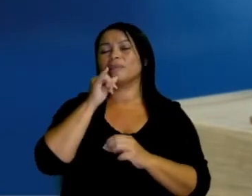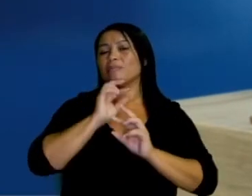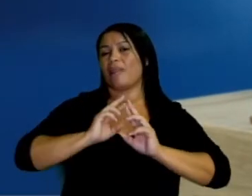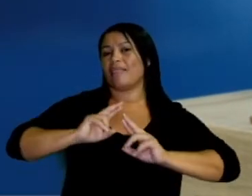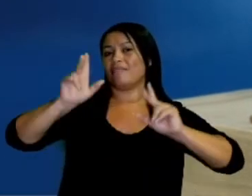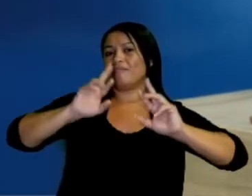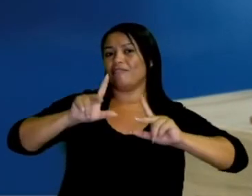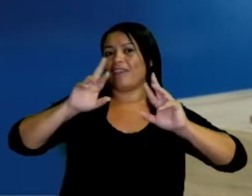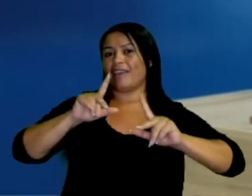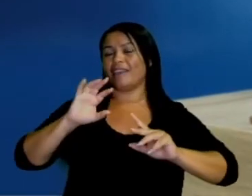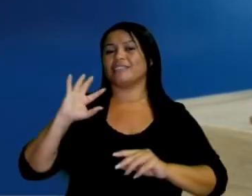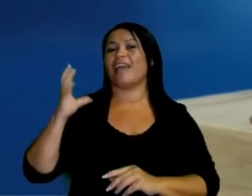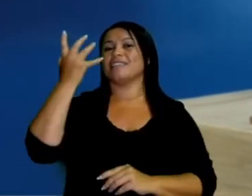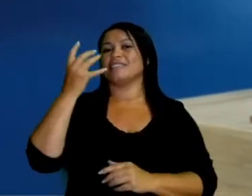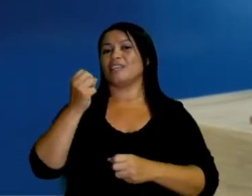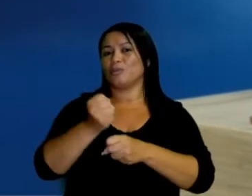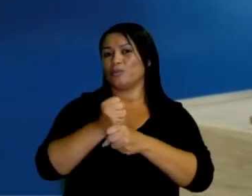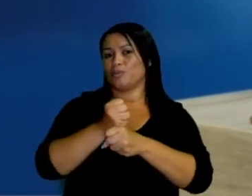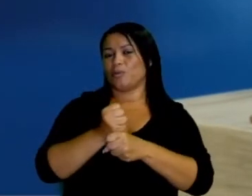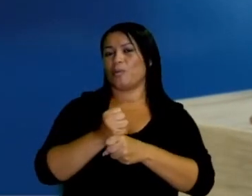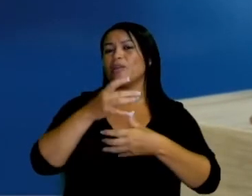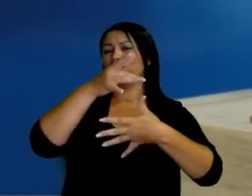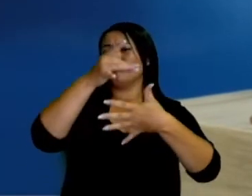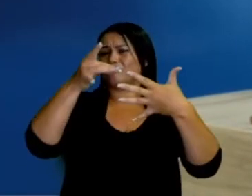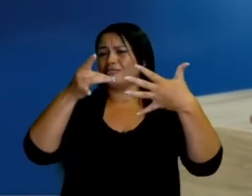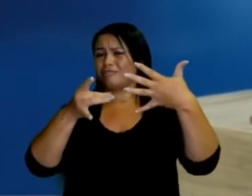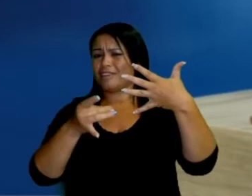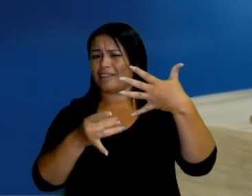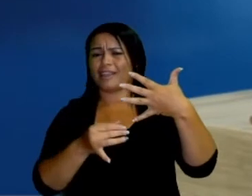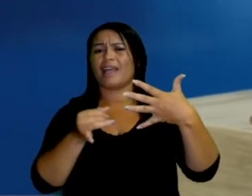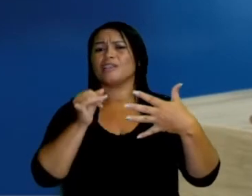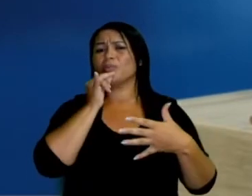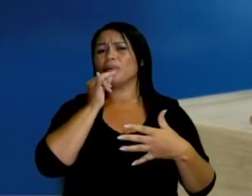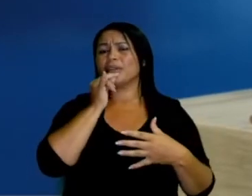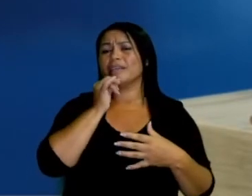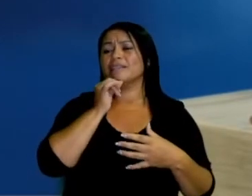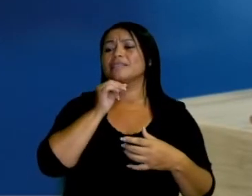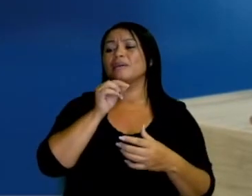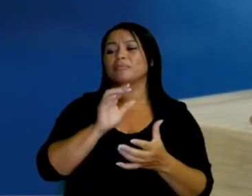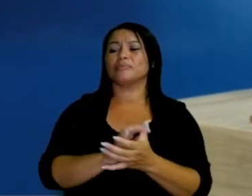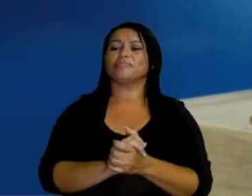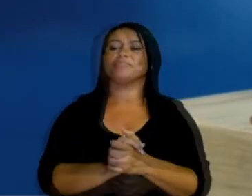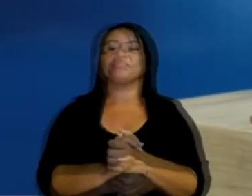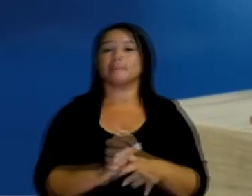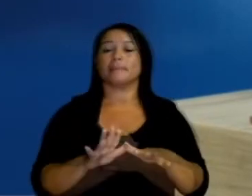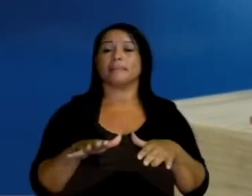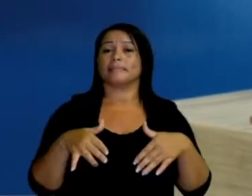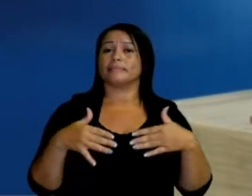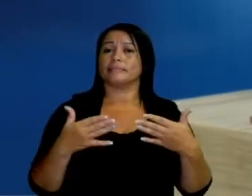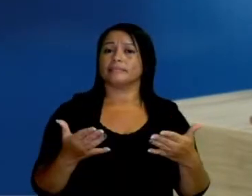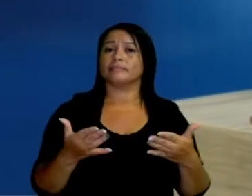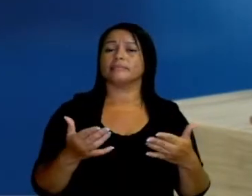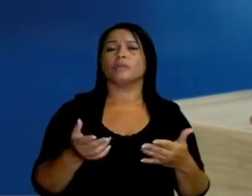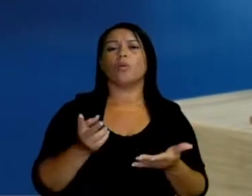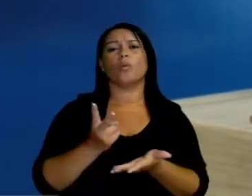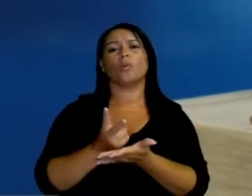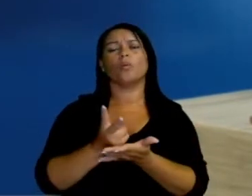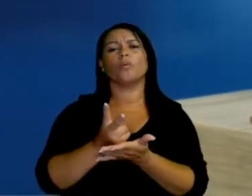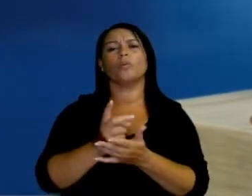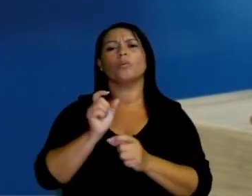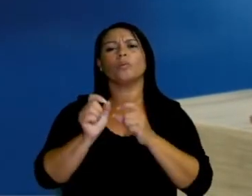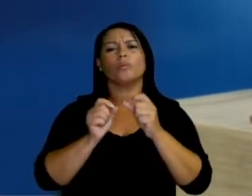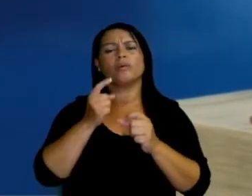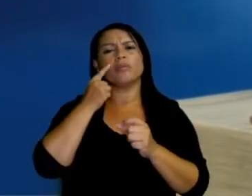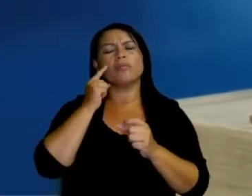não esquecer desses detalhes aí. A gente está caminhando, no caso do hemisfério sul, para o inverno, né? Dando sequência, a gente vai ver